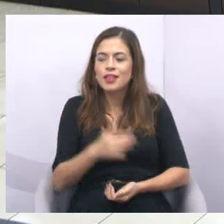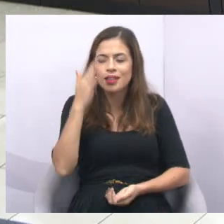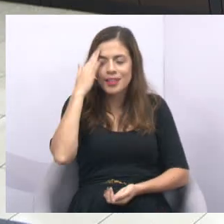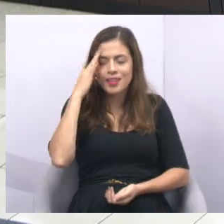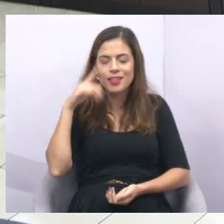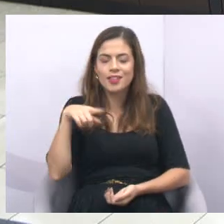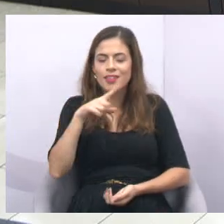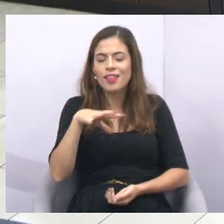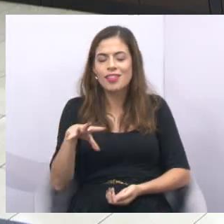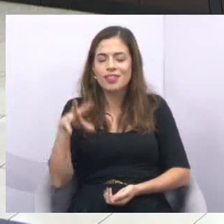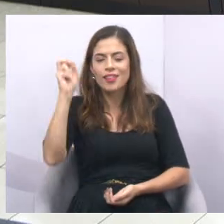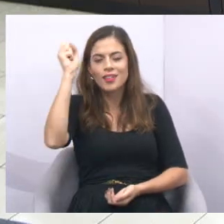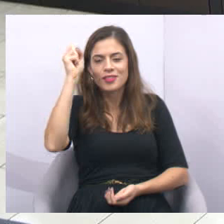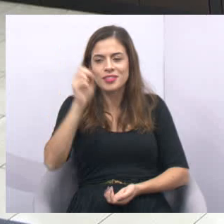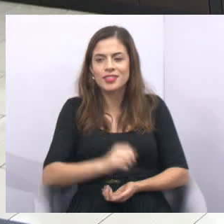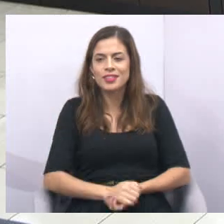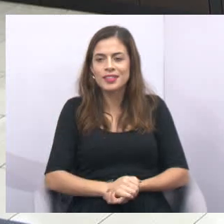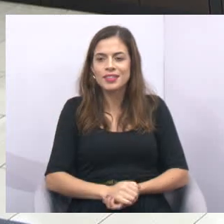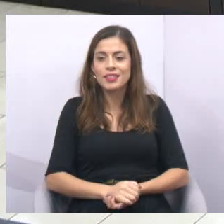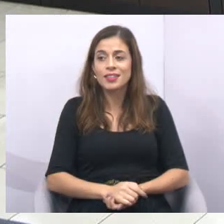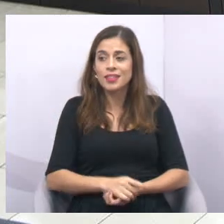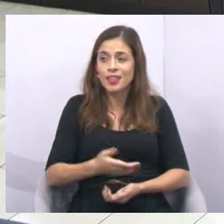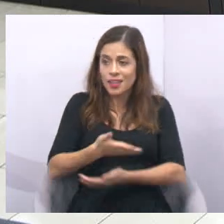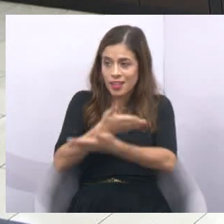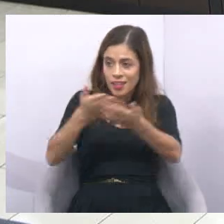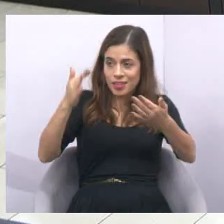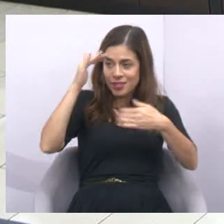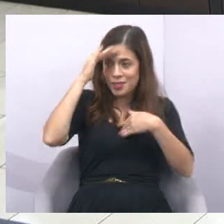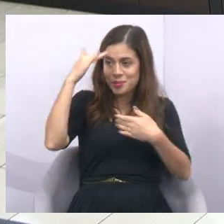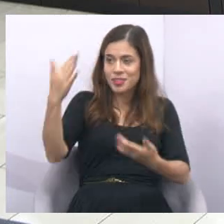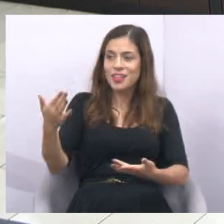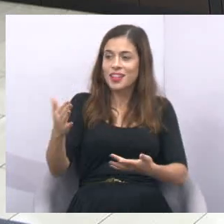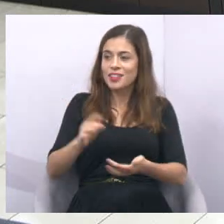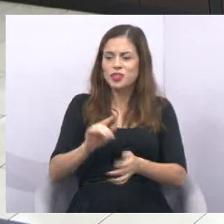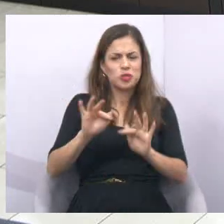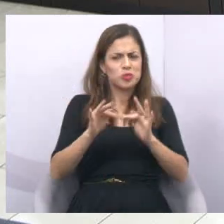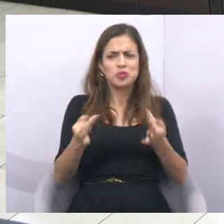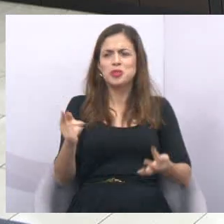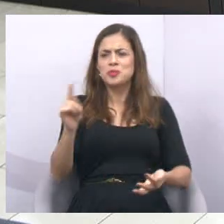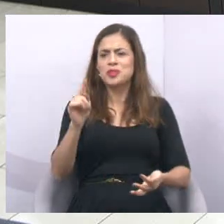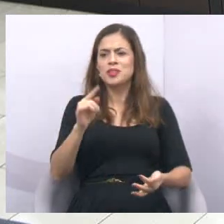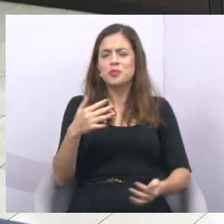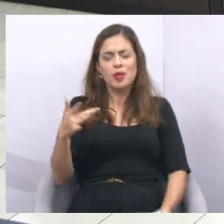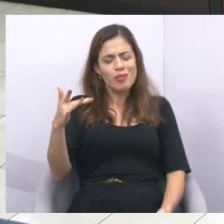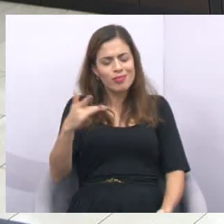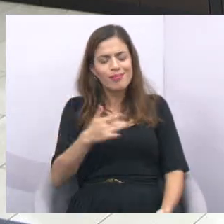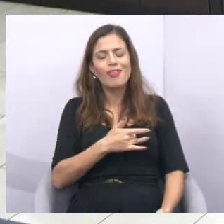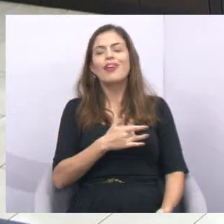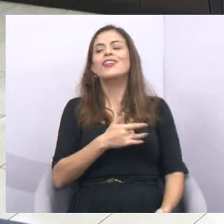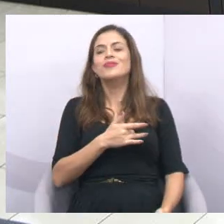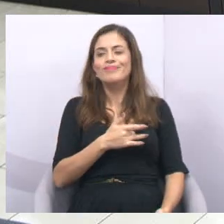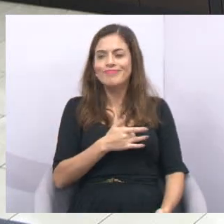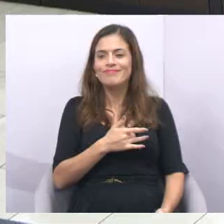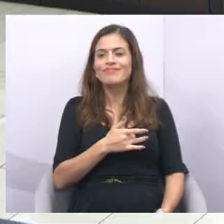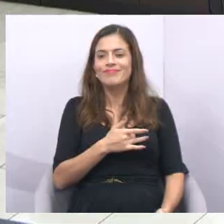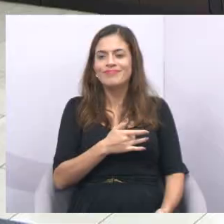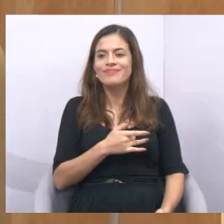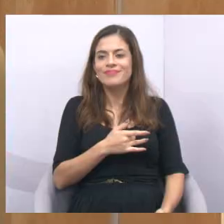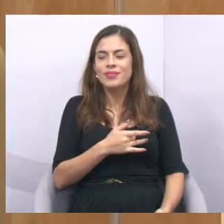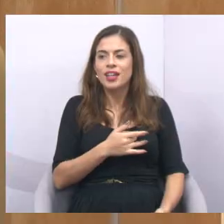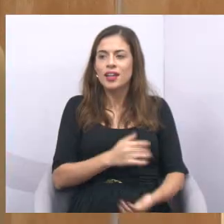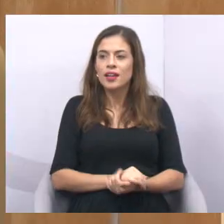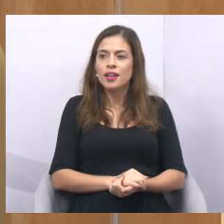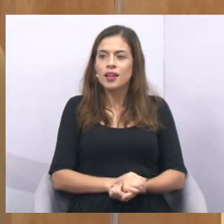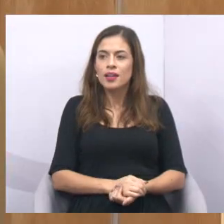raça, isso aí para mim é uma homenagem, não é uma homenagem simples, não. Me toca essa homenagem também,